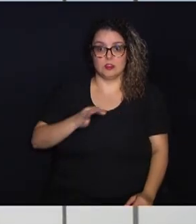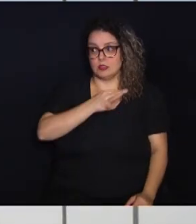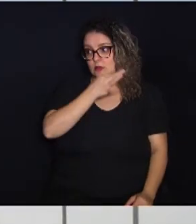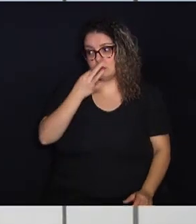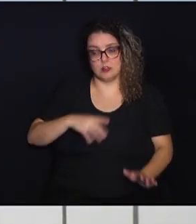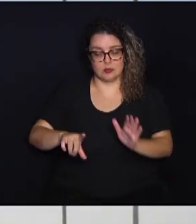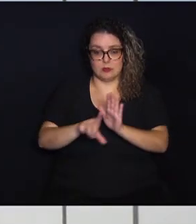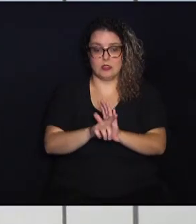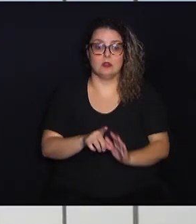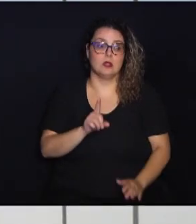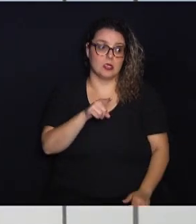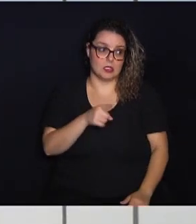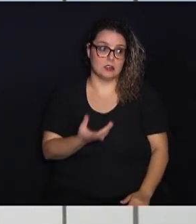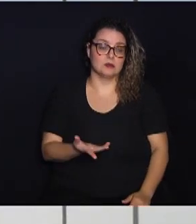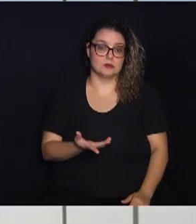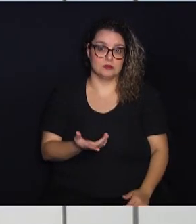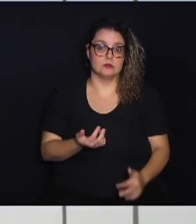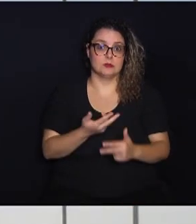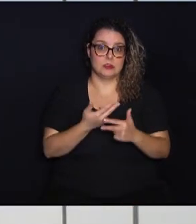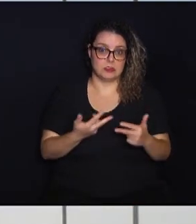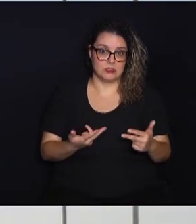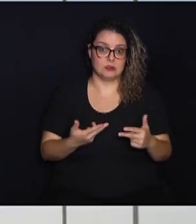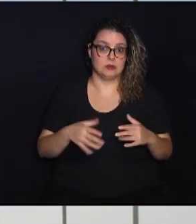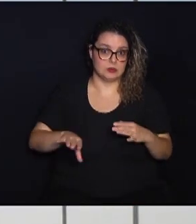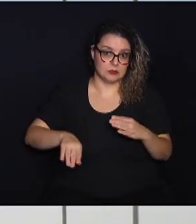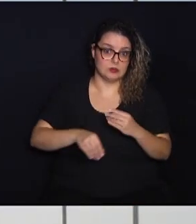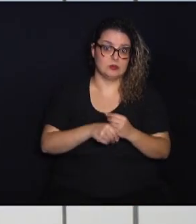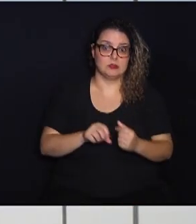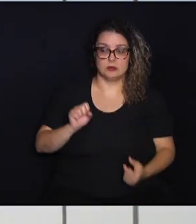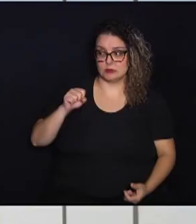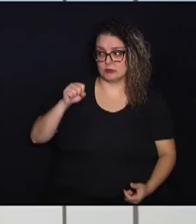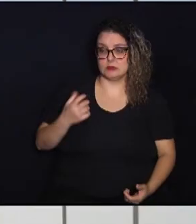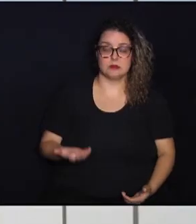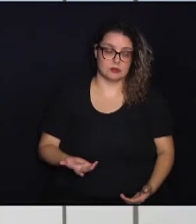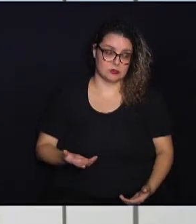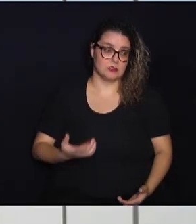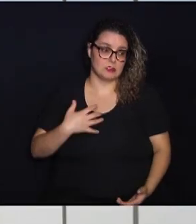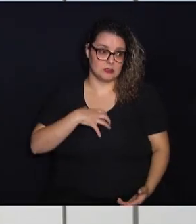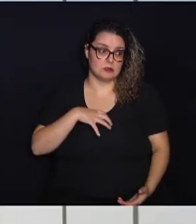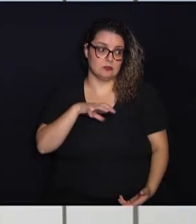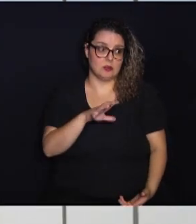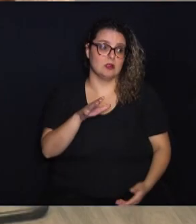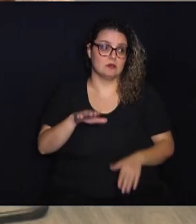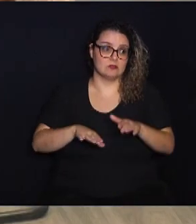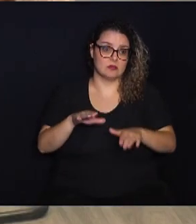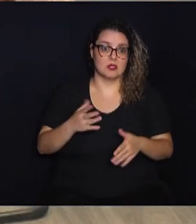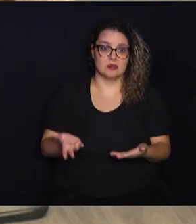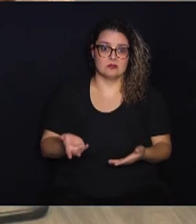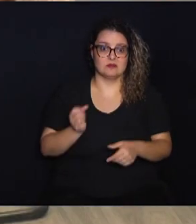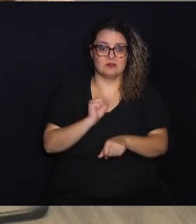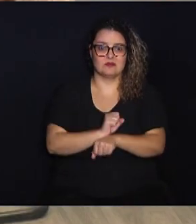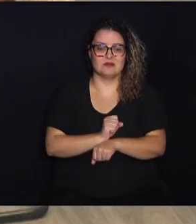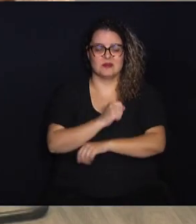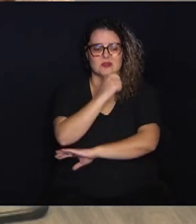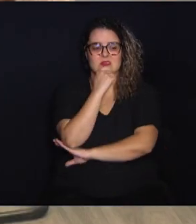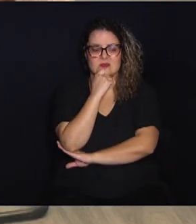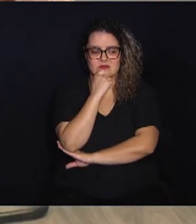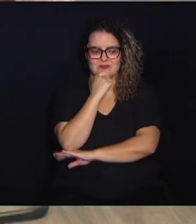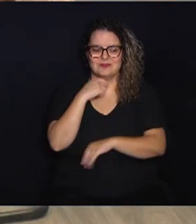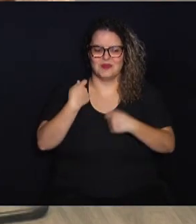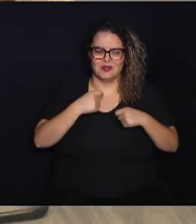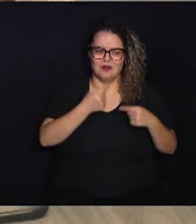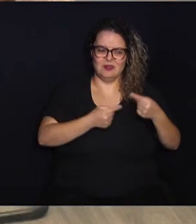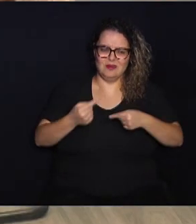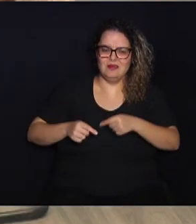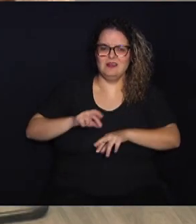lei. Já é algo que vem agregar, né, nessa situação aí que às vezes a gente para assim, mas será que precisa tanta discussão,